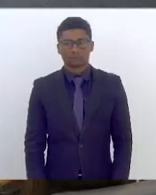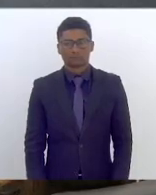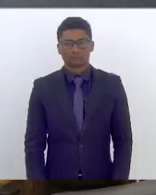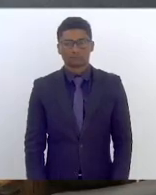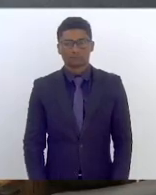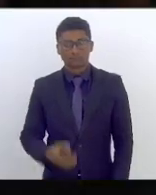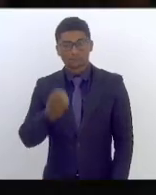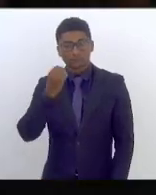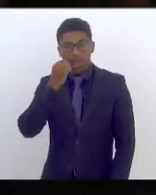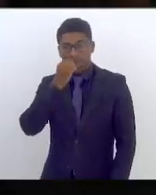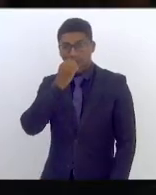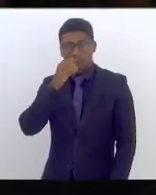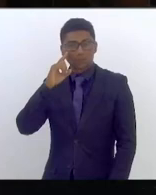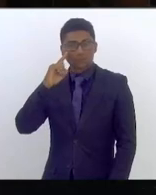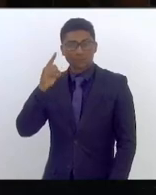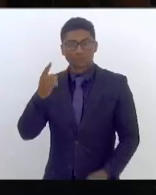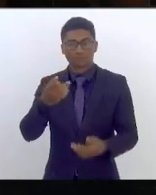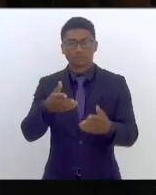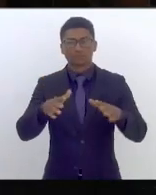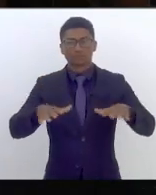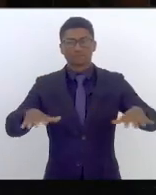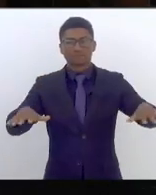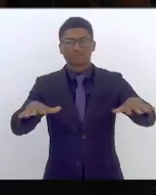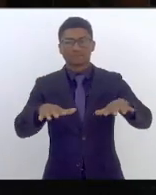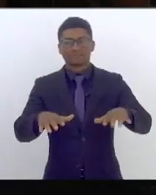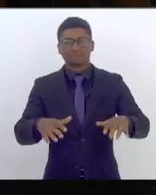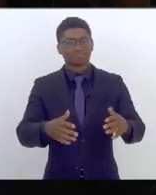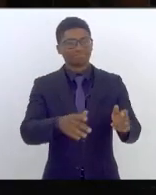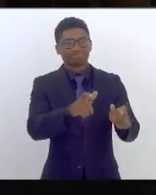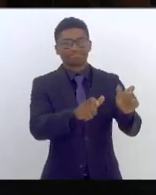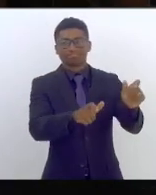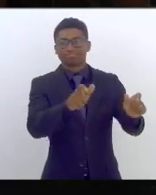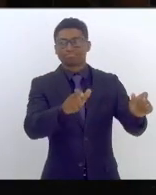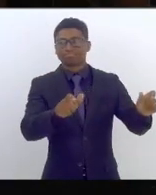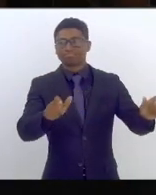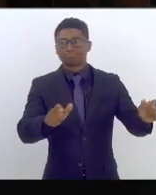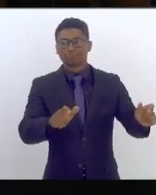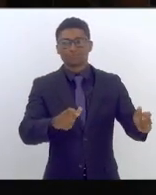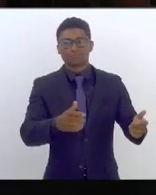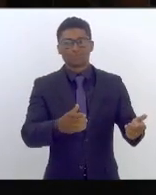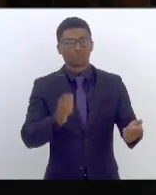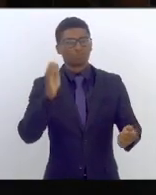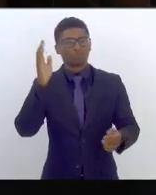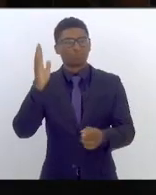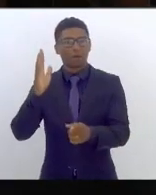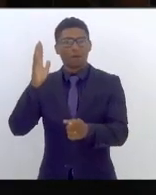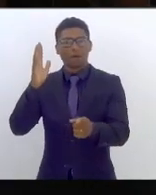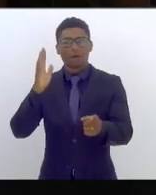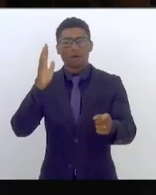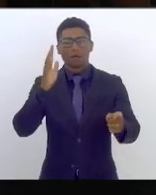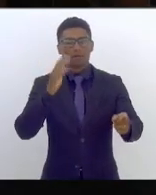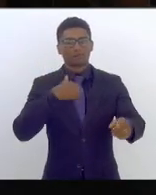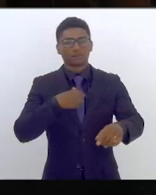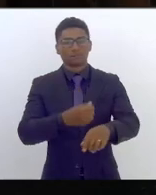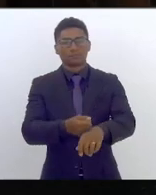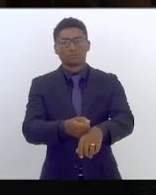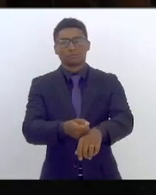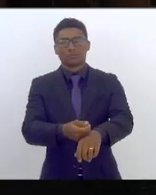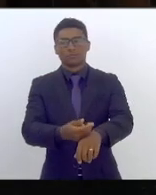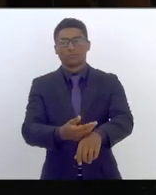Bom dia a todos depois de tantas palavras emocionantes posso dizer que